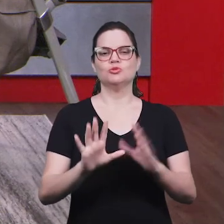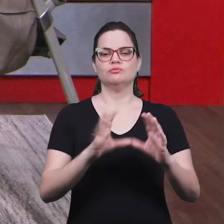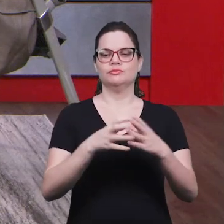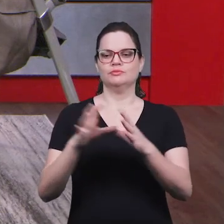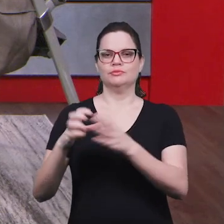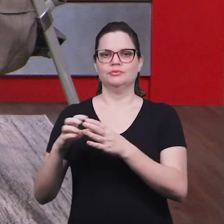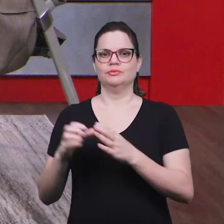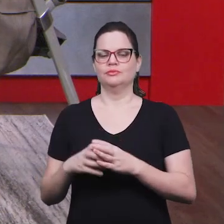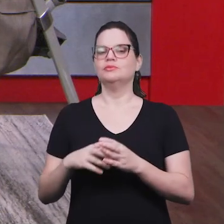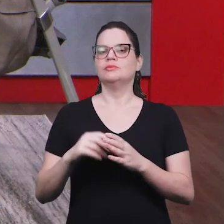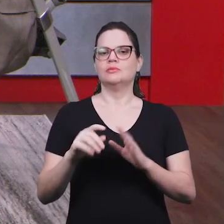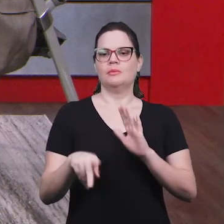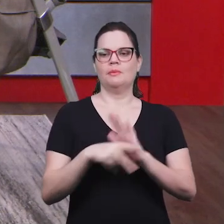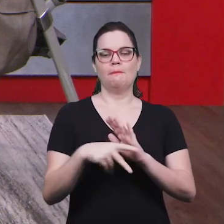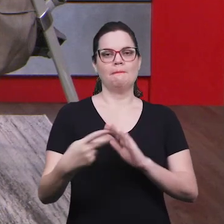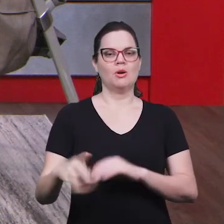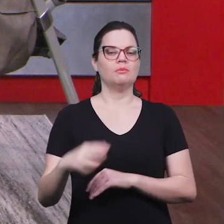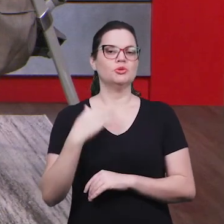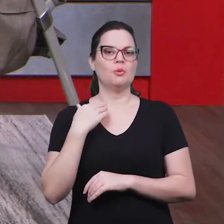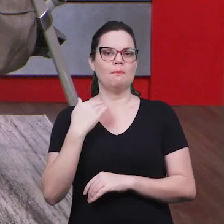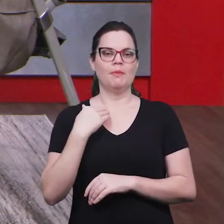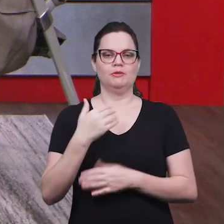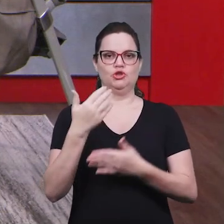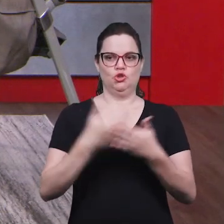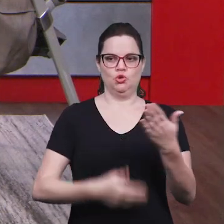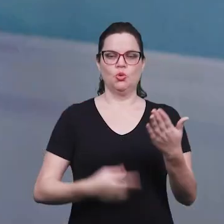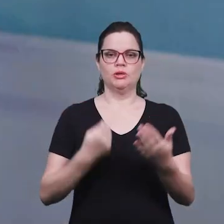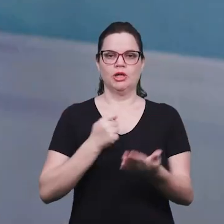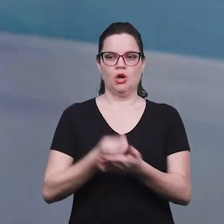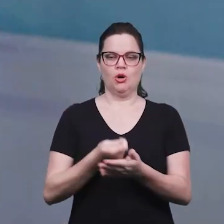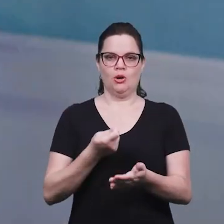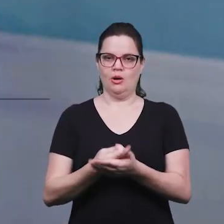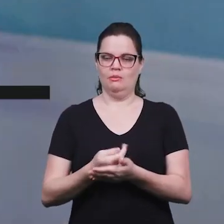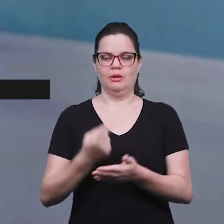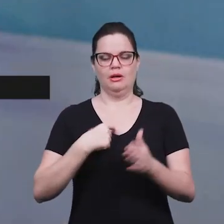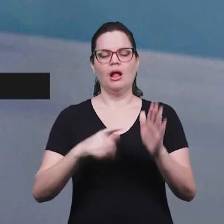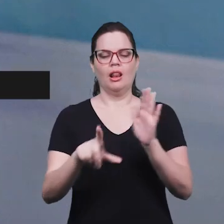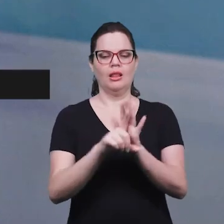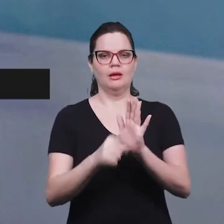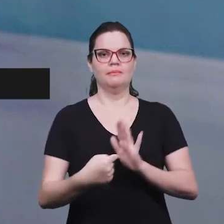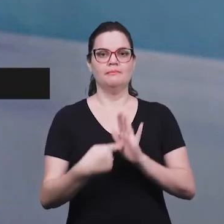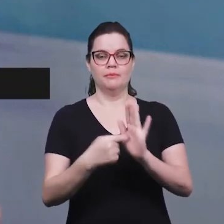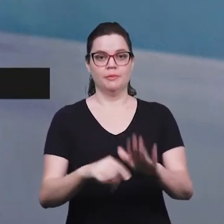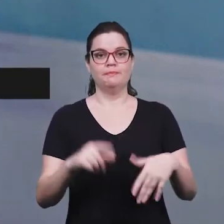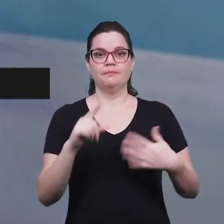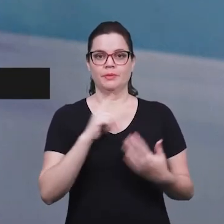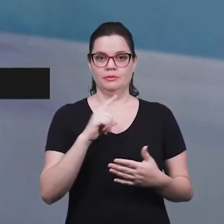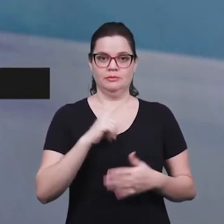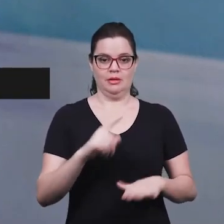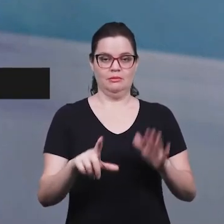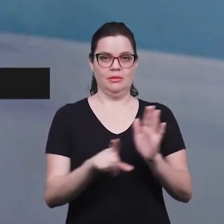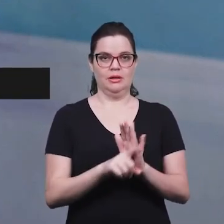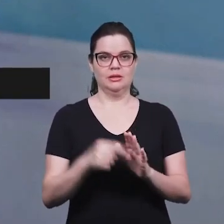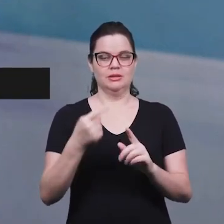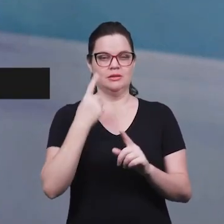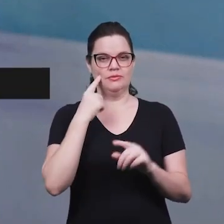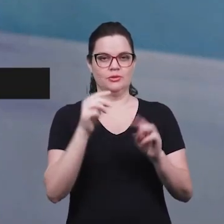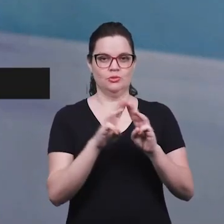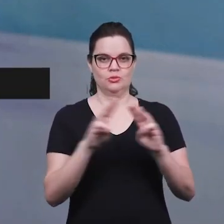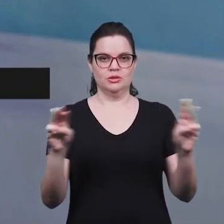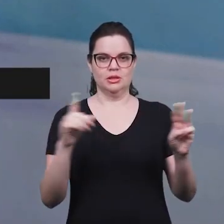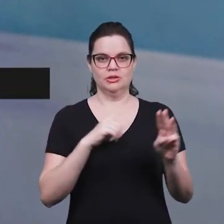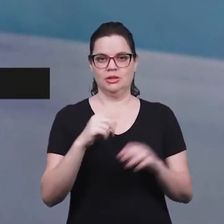por lei. Então, o Banco Central, que é uma autarquia que controla todos os bancos, lá no site está lá